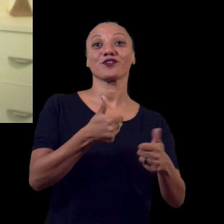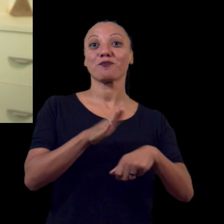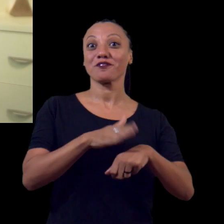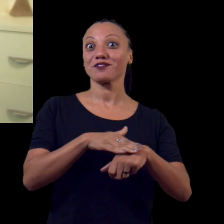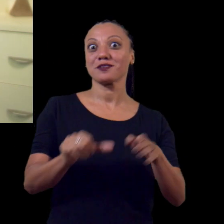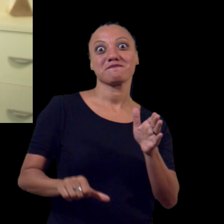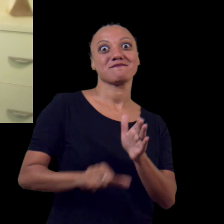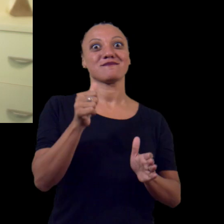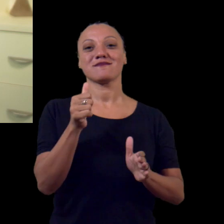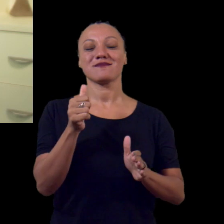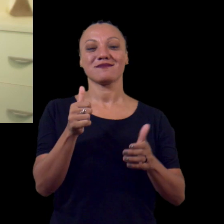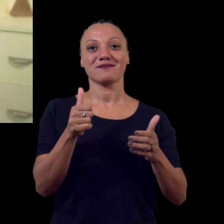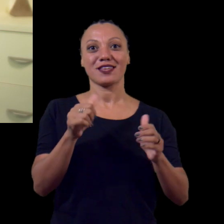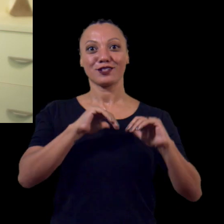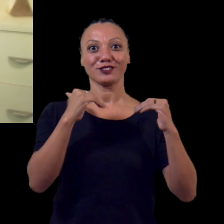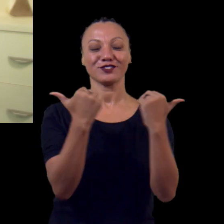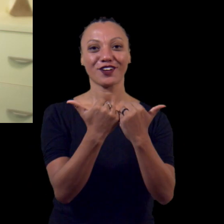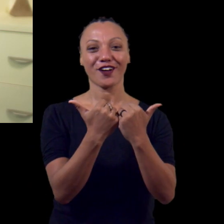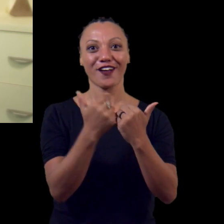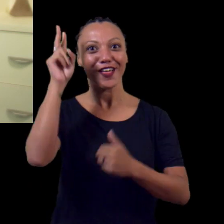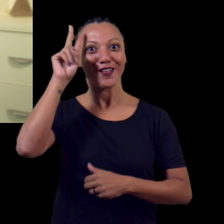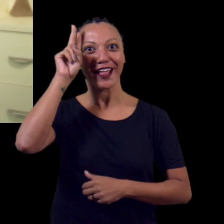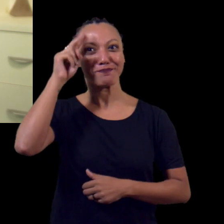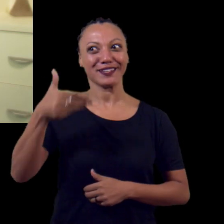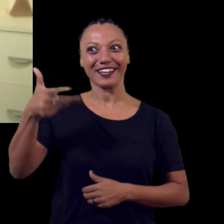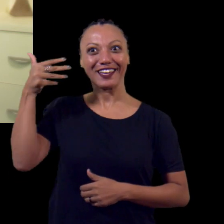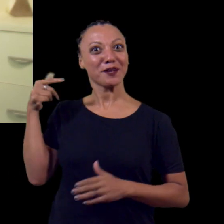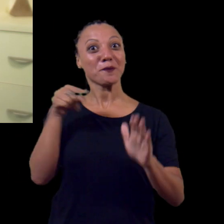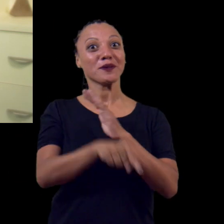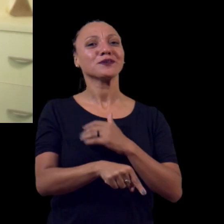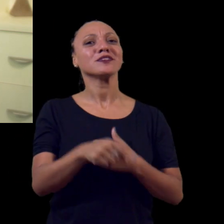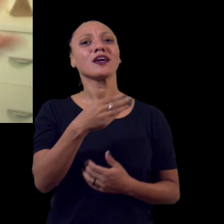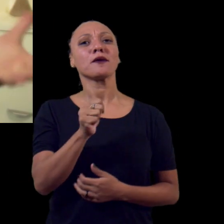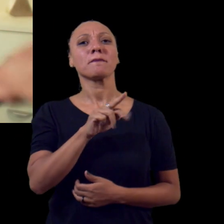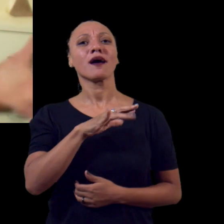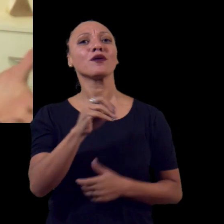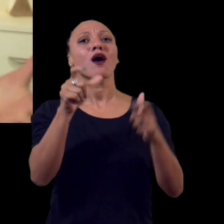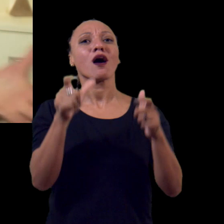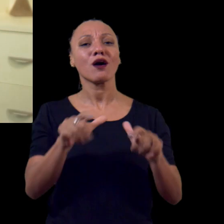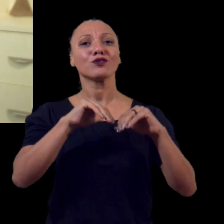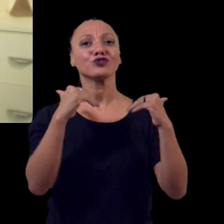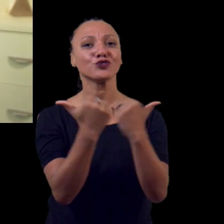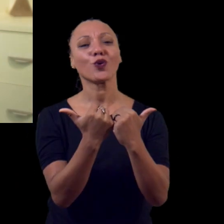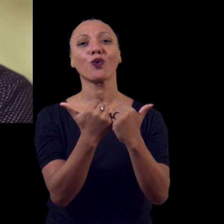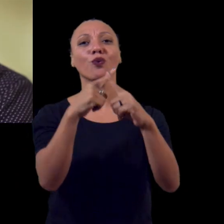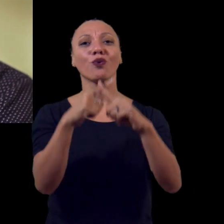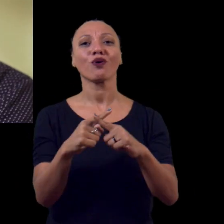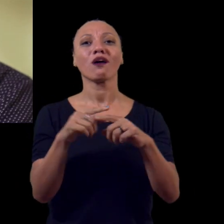a primeira coisa que me veio à cabeça foi essa história. E eu perguntei então para ele, mas seu Mário, onde vai ser o jogo, contra